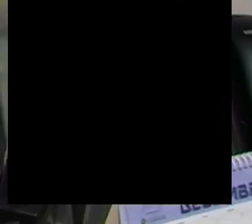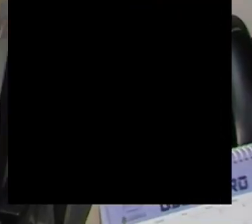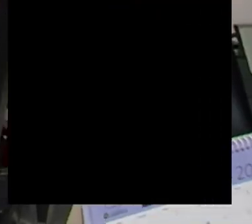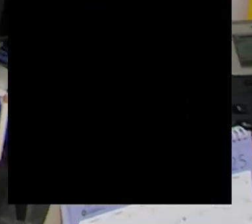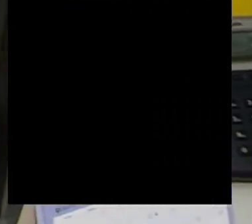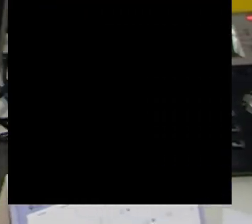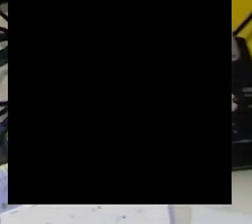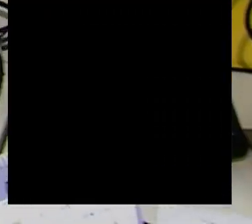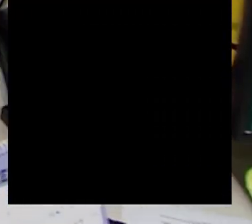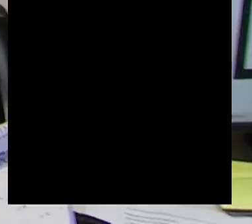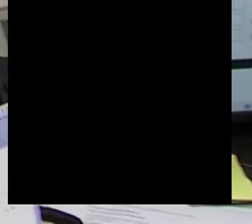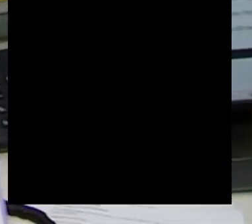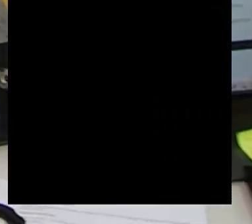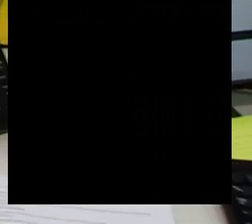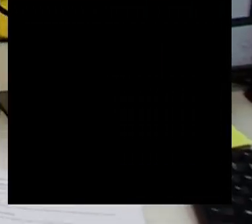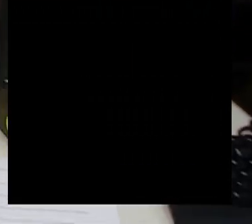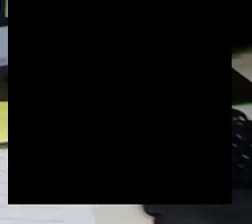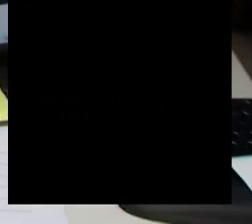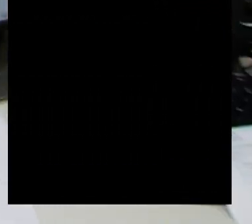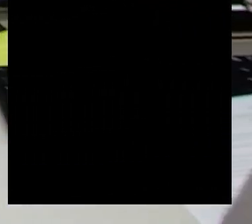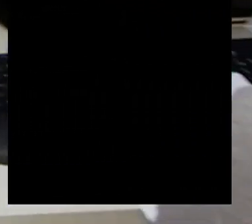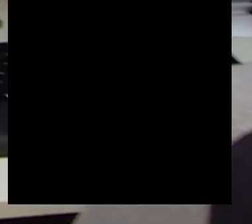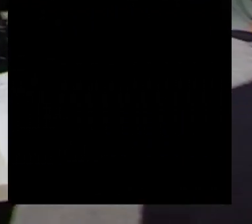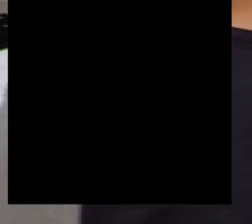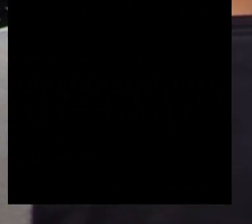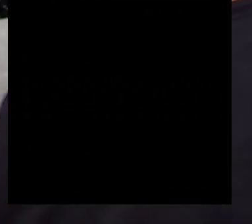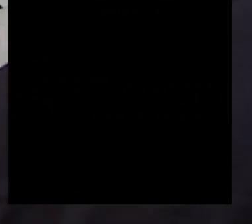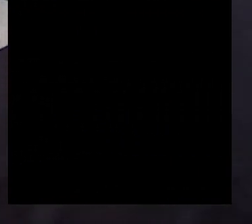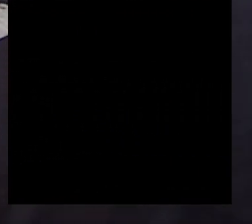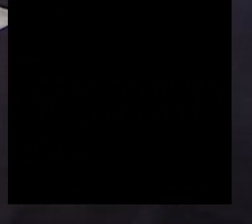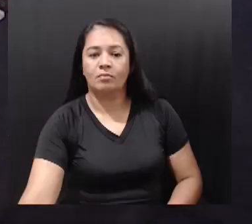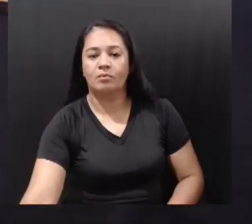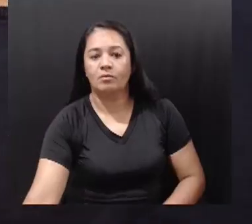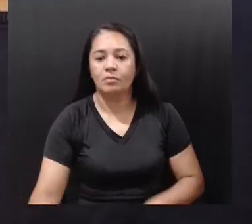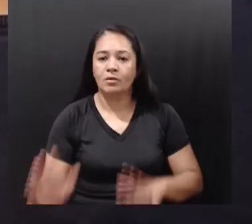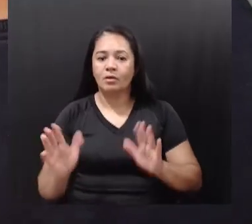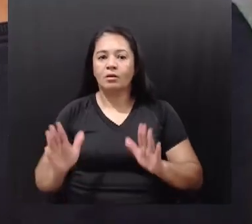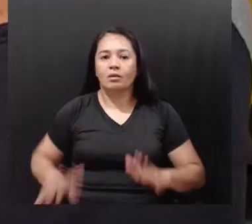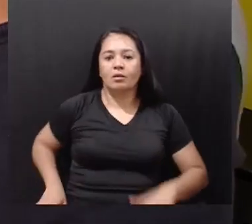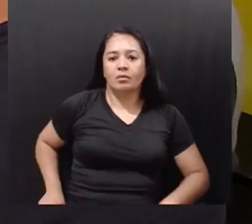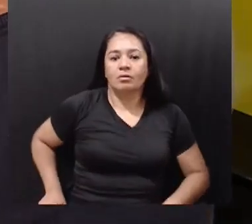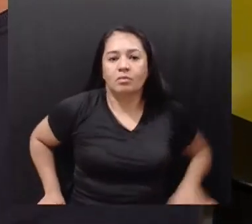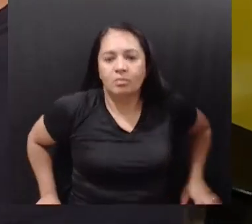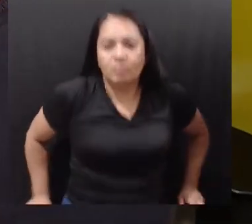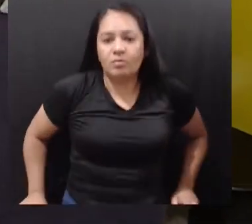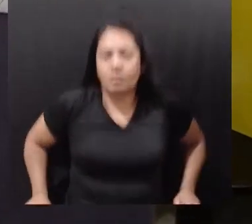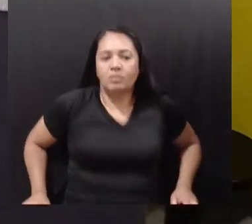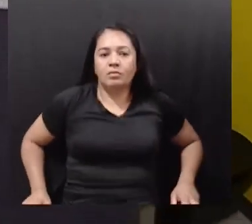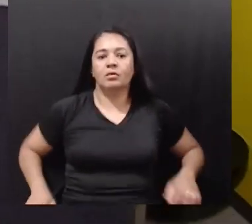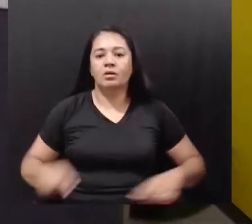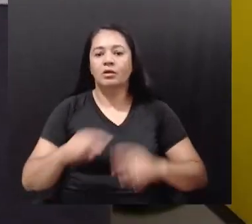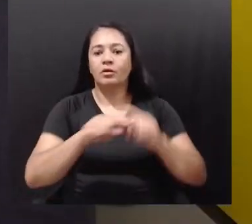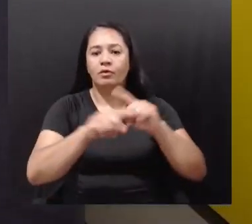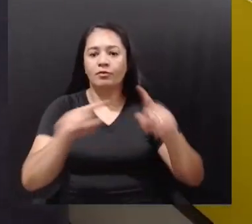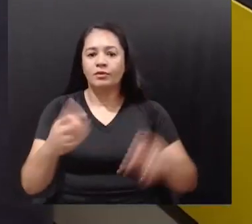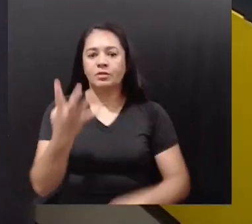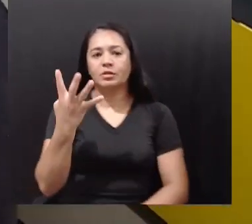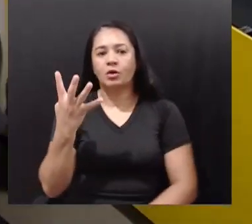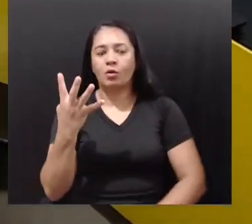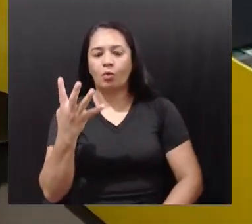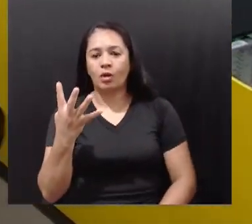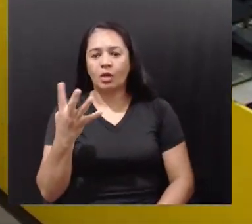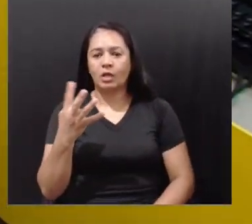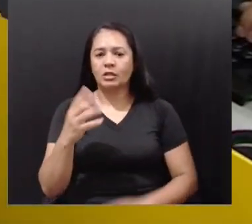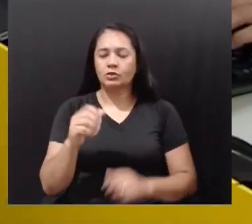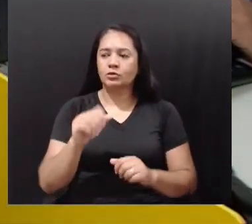geral adjunto e como auditor, está mais ou menos nesse escopo aí. E o Bruno, aqui vocês são em quatro pessoas? Correto, somos